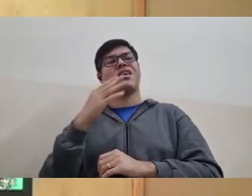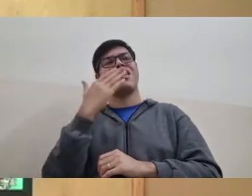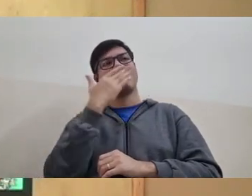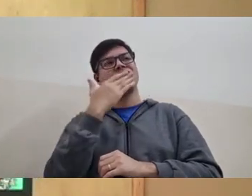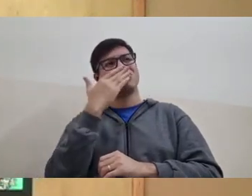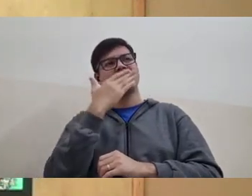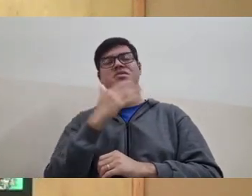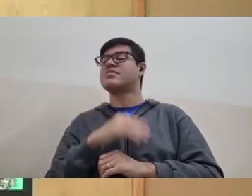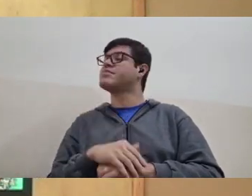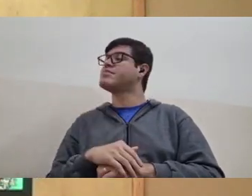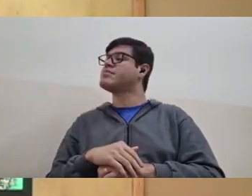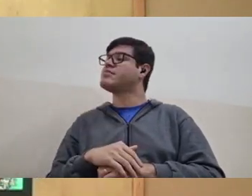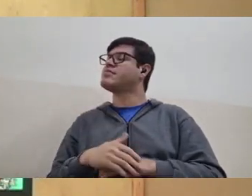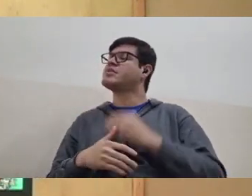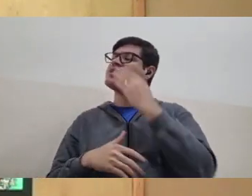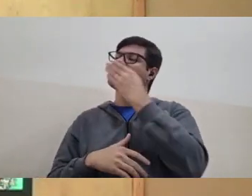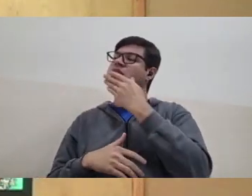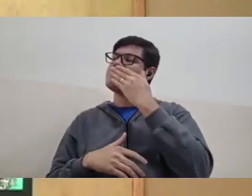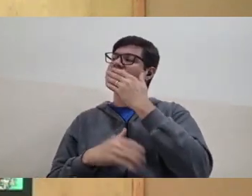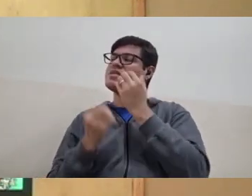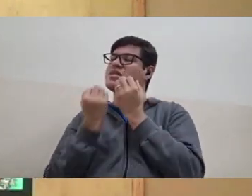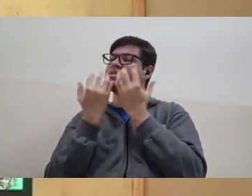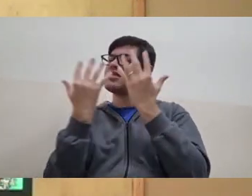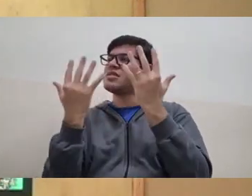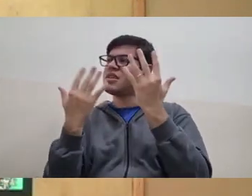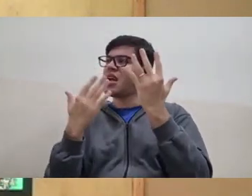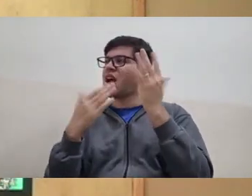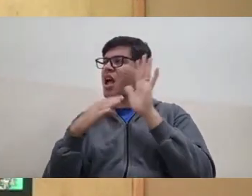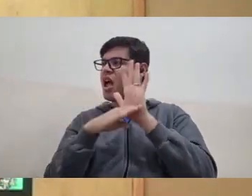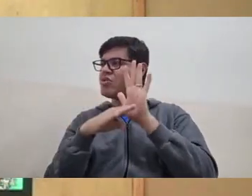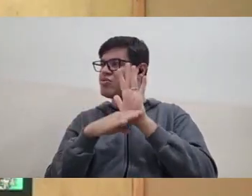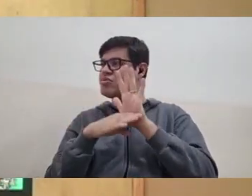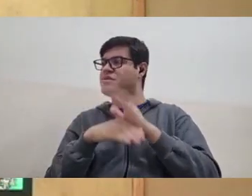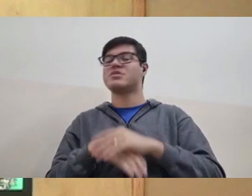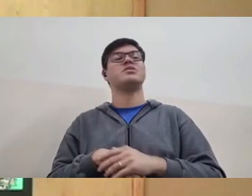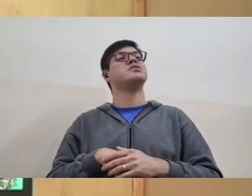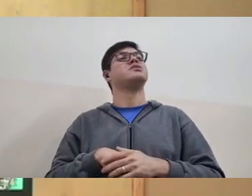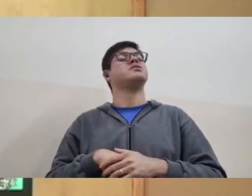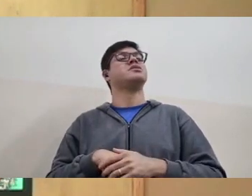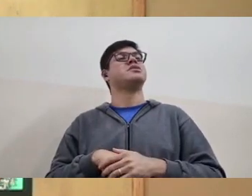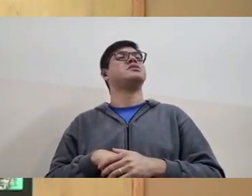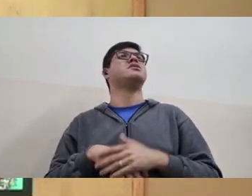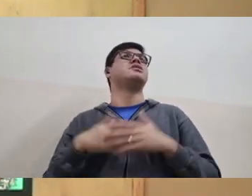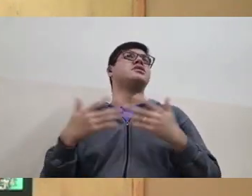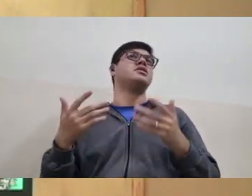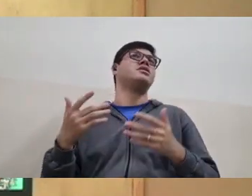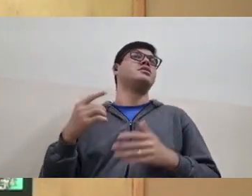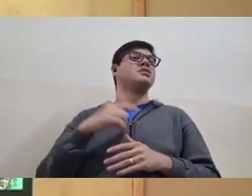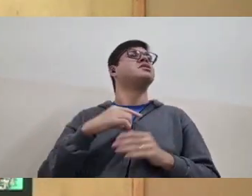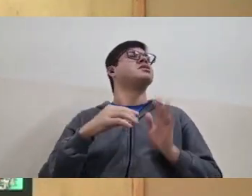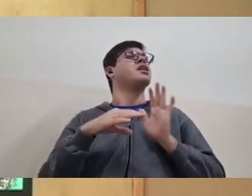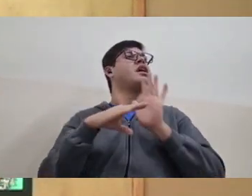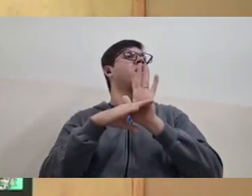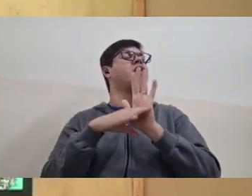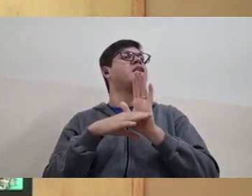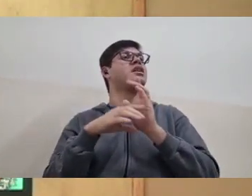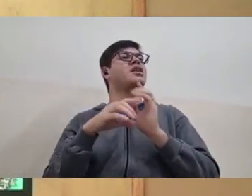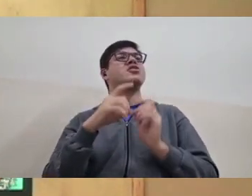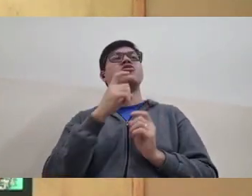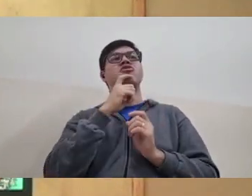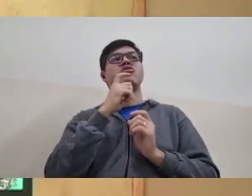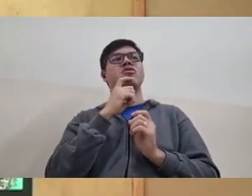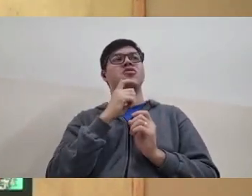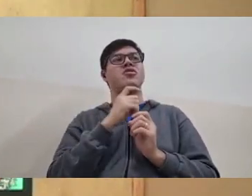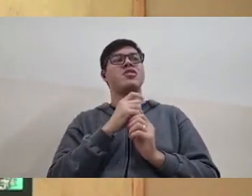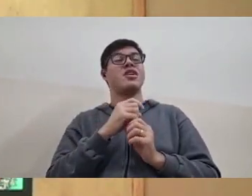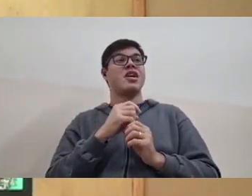de açúcar, ela ajuda o meio ambiente ou atrapalha? Ela ajuda o meio ambiente. Que é verde, porque tem folha verde, isso? Porque tem folha